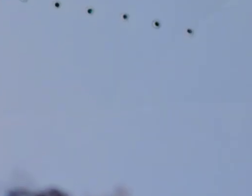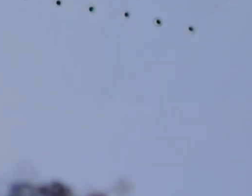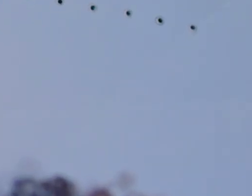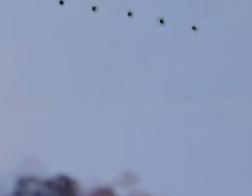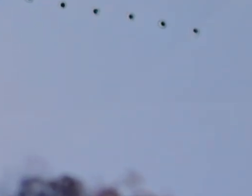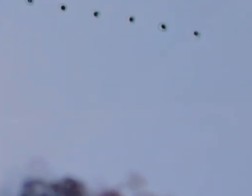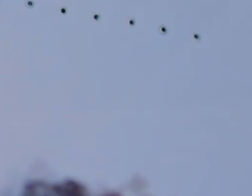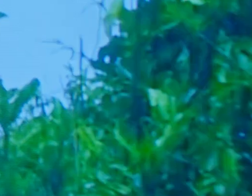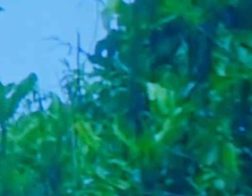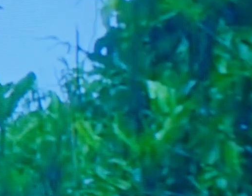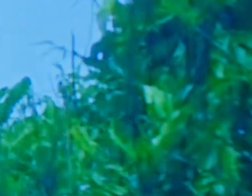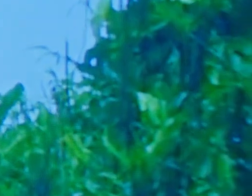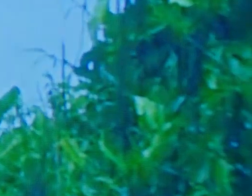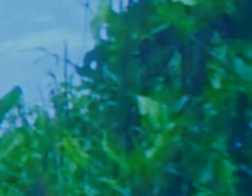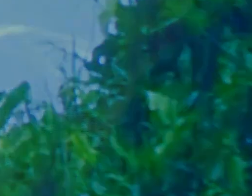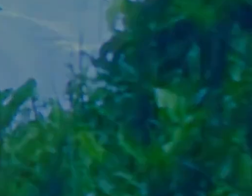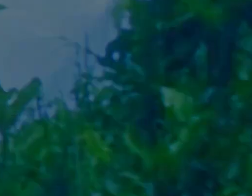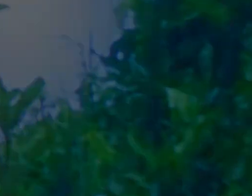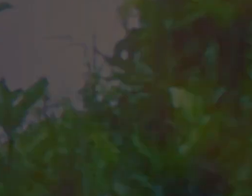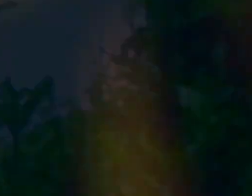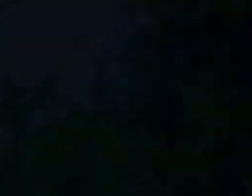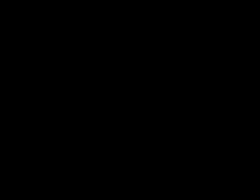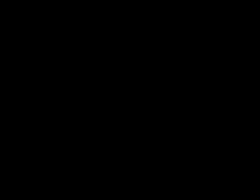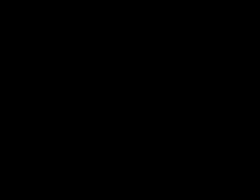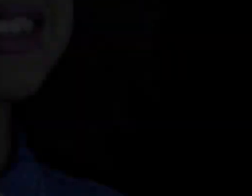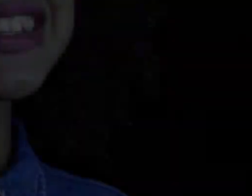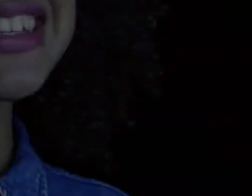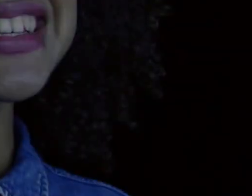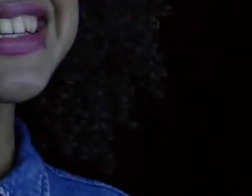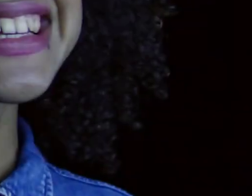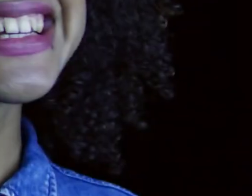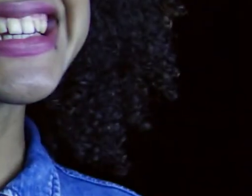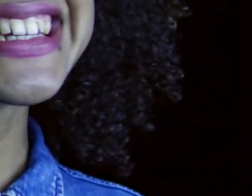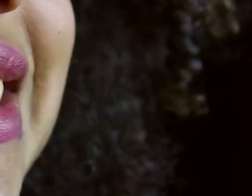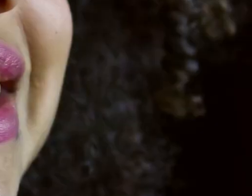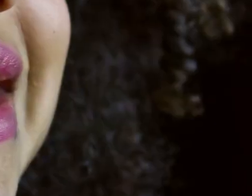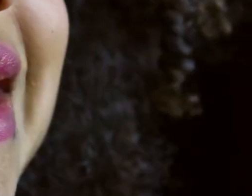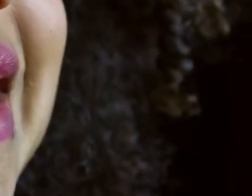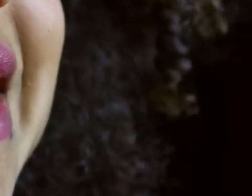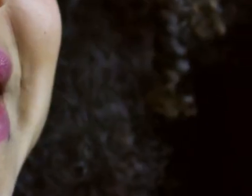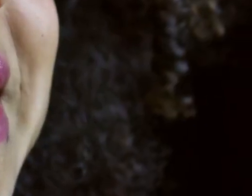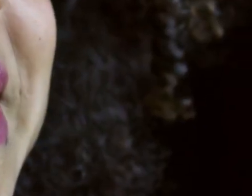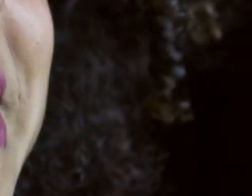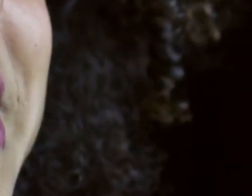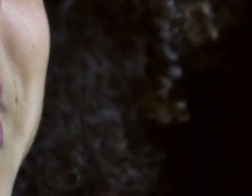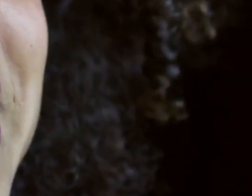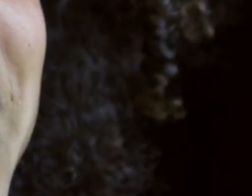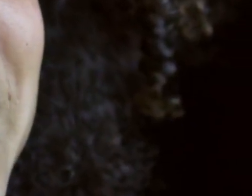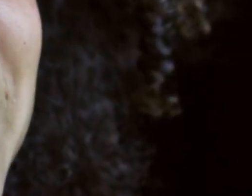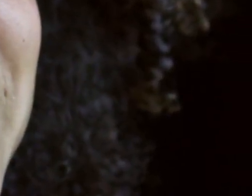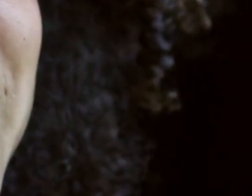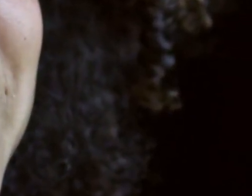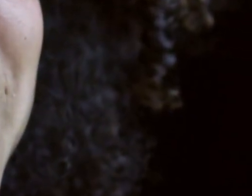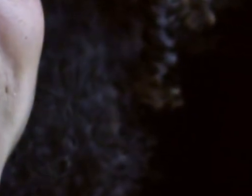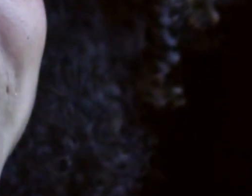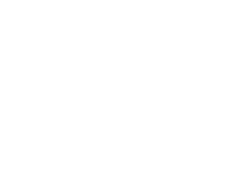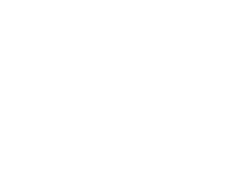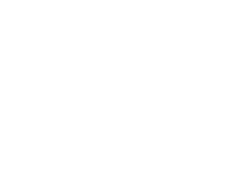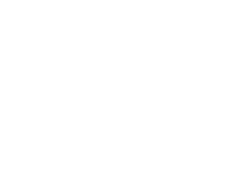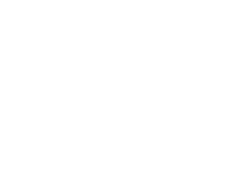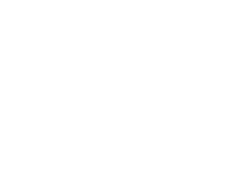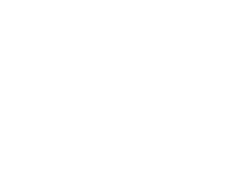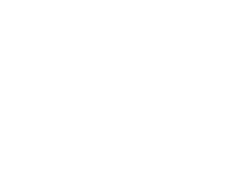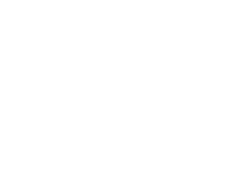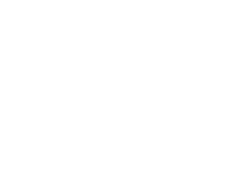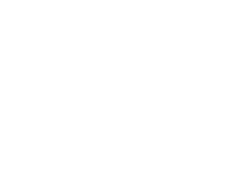novos futuros. Venha descobrir o amanhã. Ele espera por você hoje.